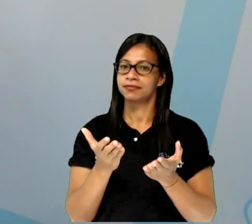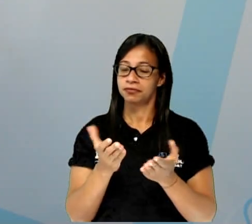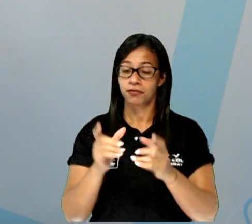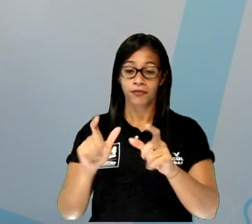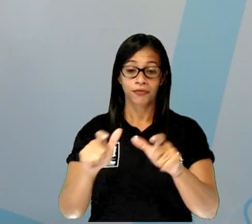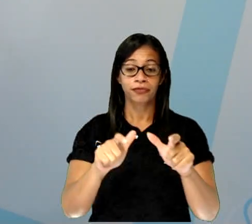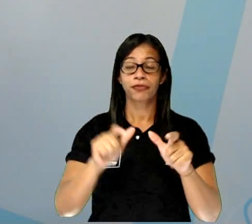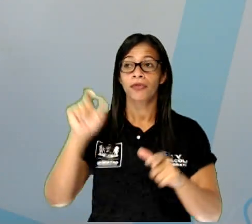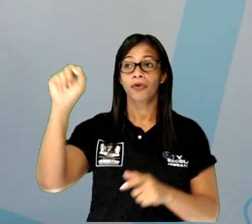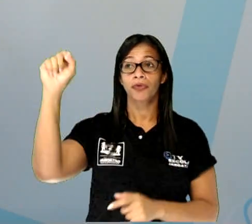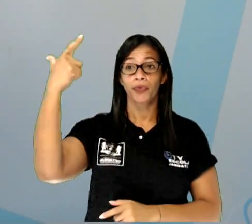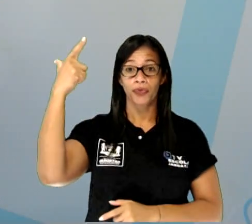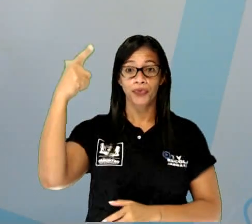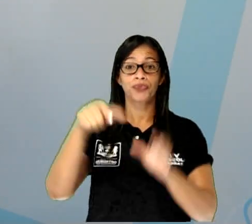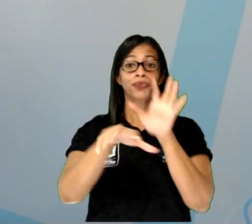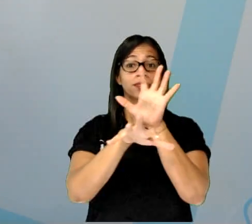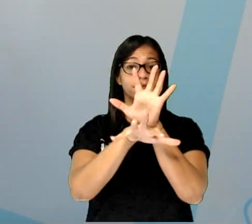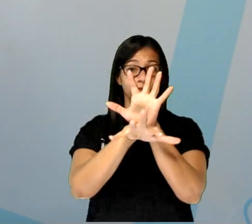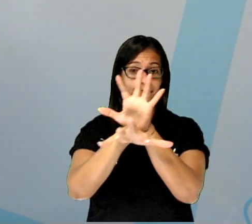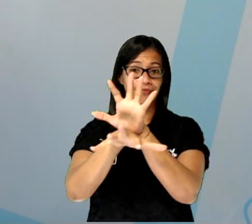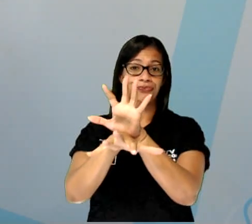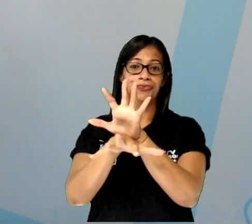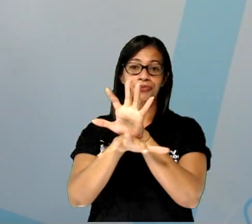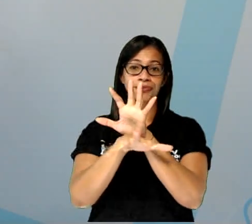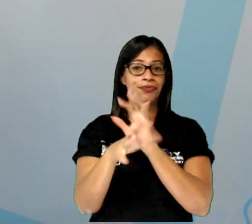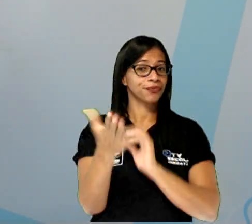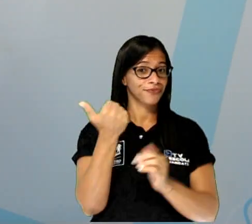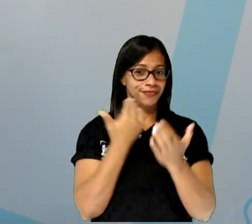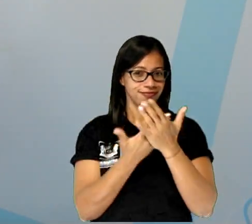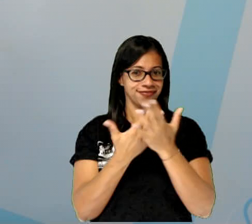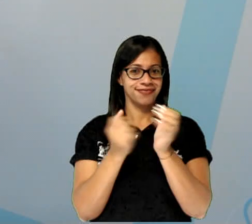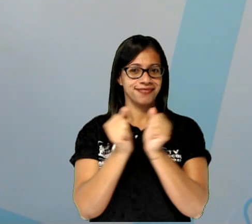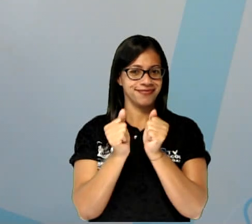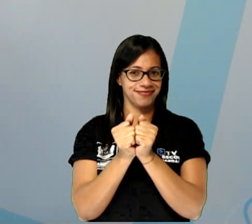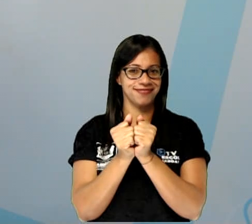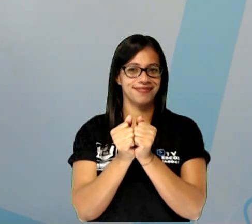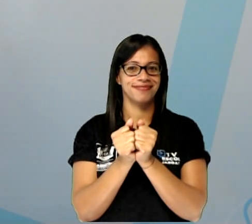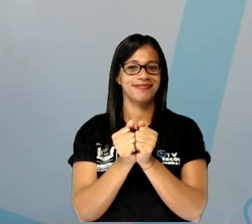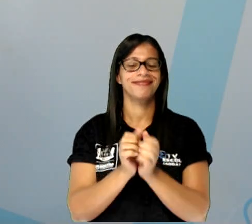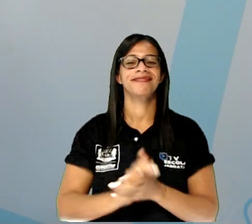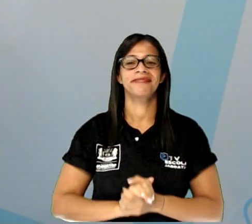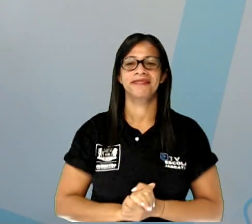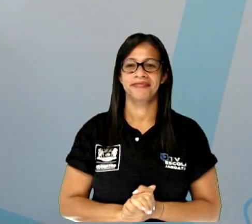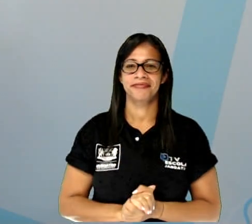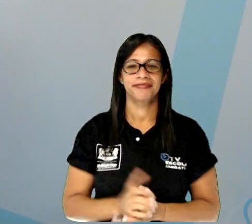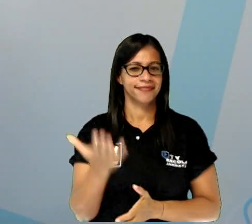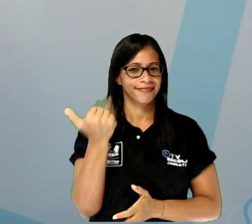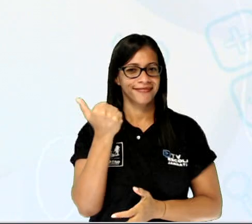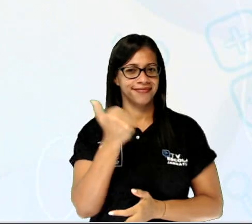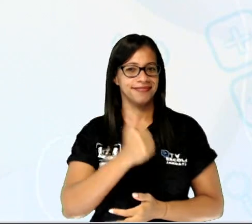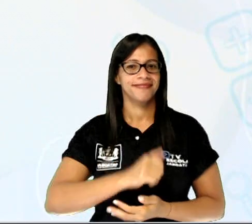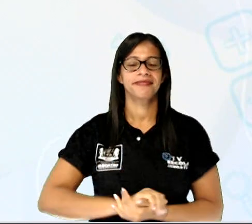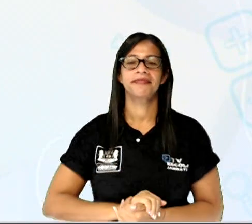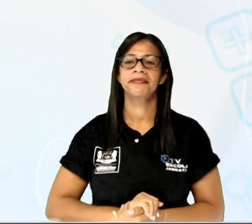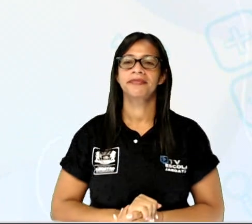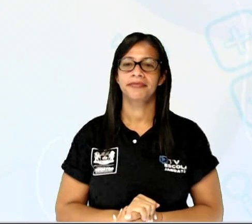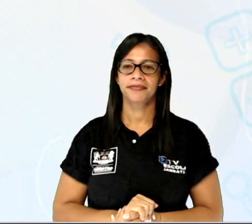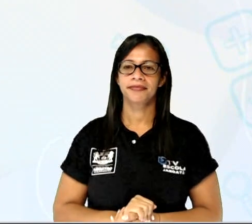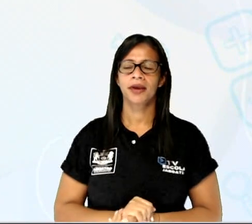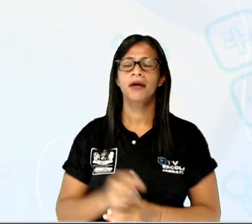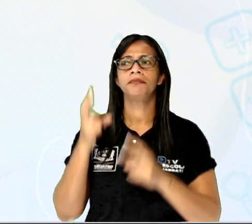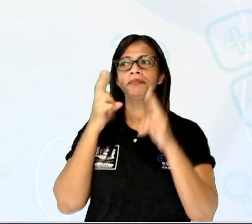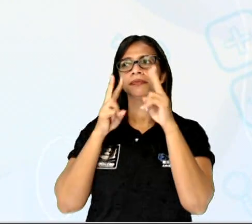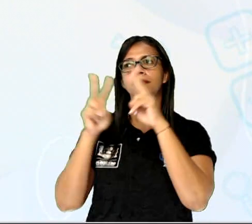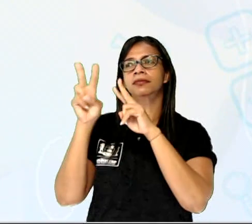sol e a sombra. Vamos estudar juntos? Acompanha comigo, vem junto.